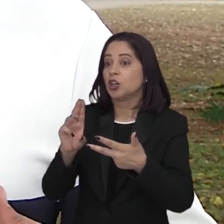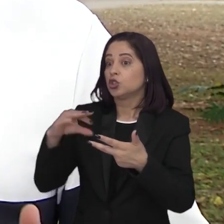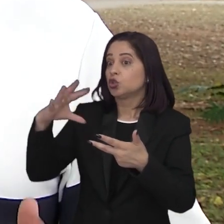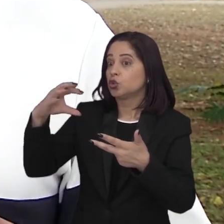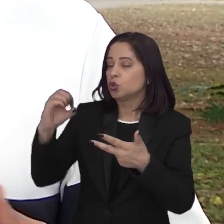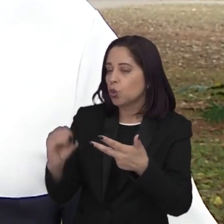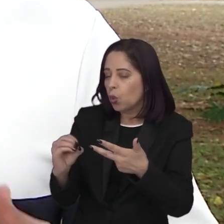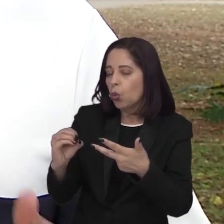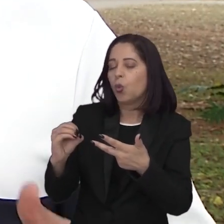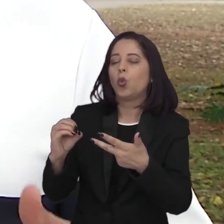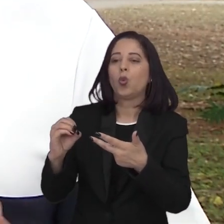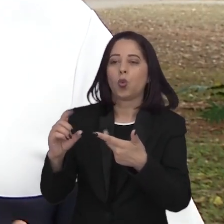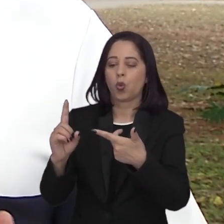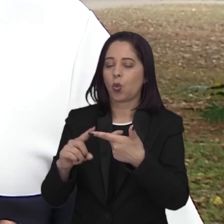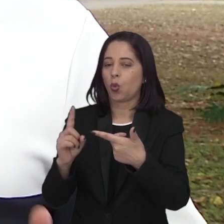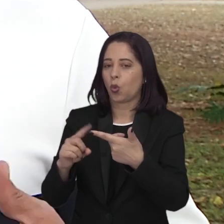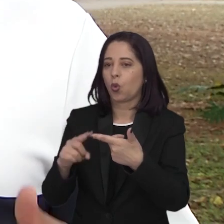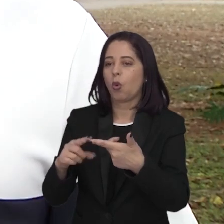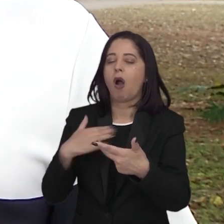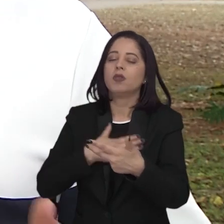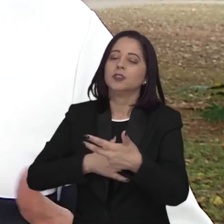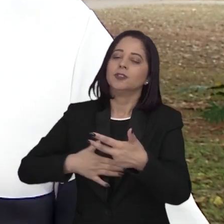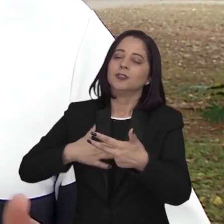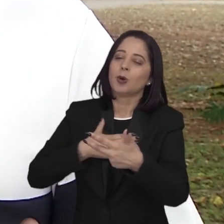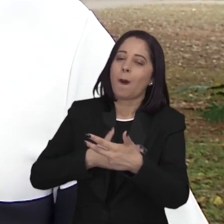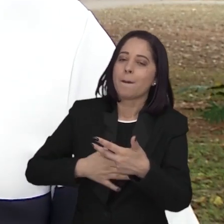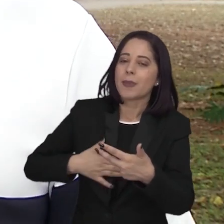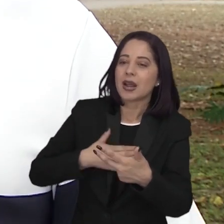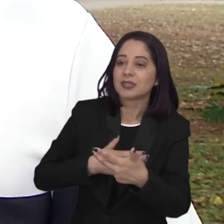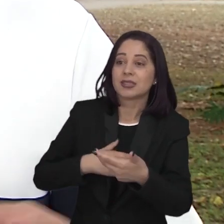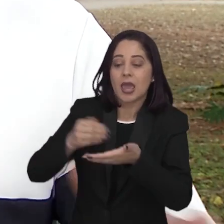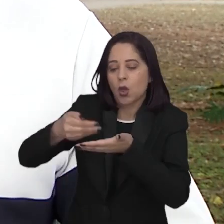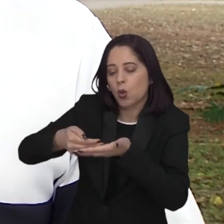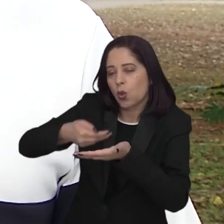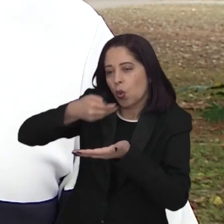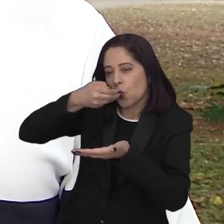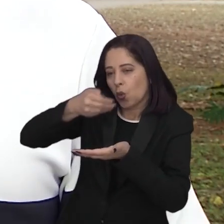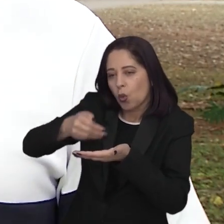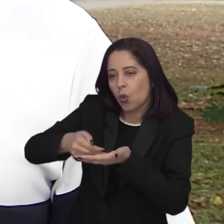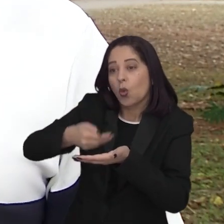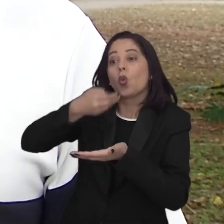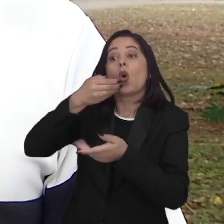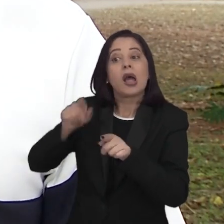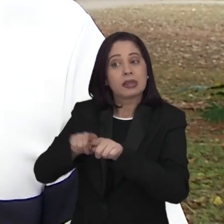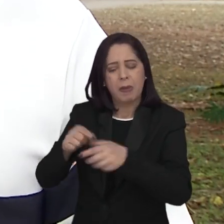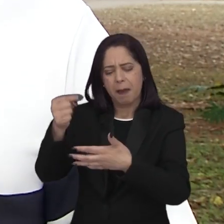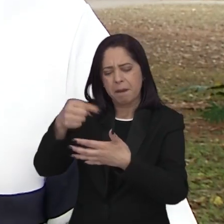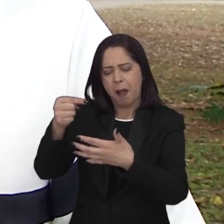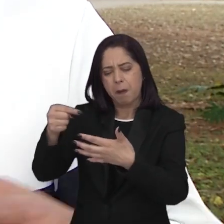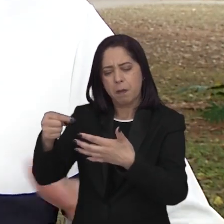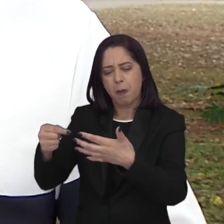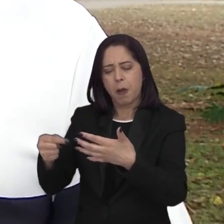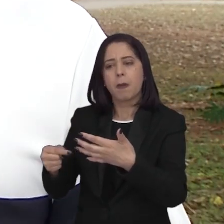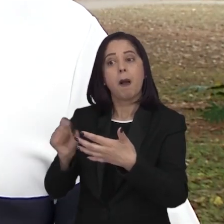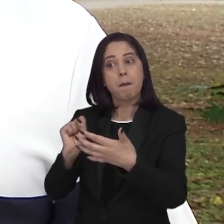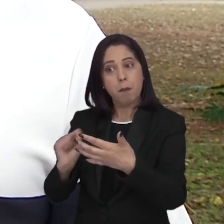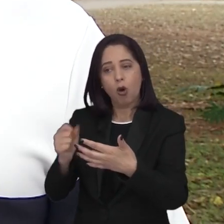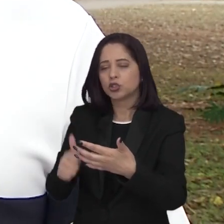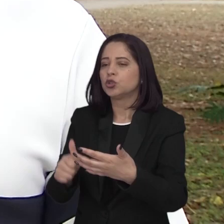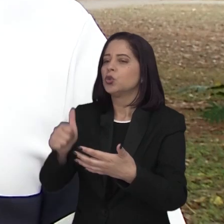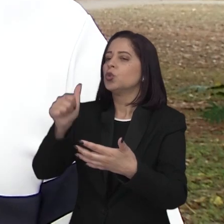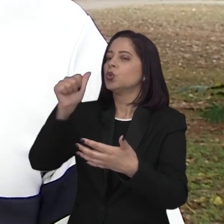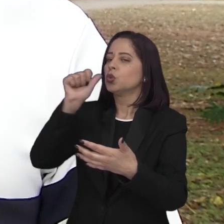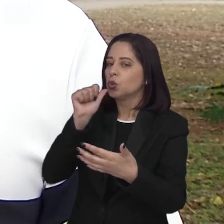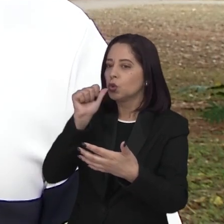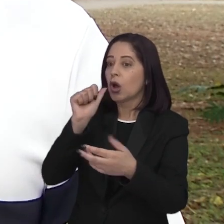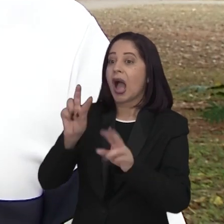está quentinho, vai trazer uma sensação de prazer maior, é uma sopinha, um caldinho. Então, dessa forma,